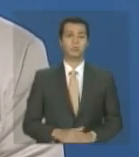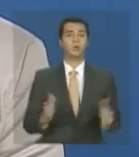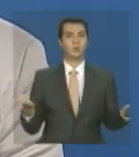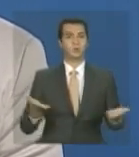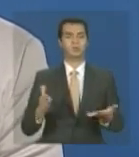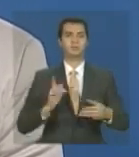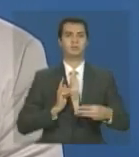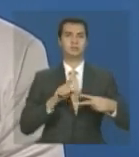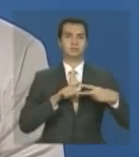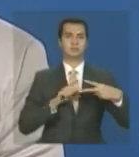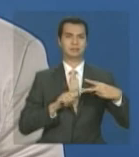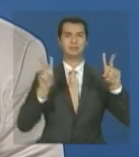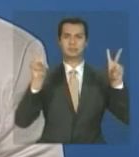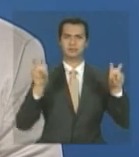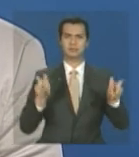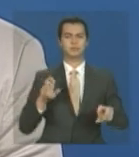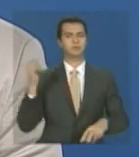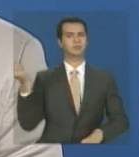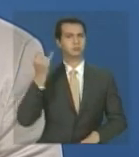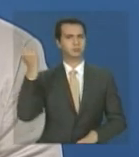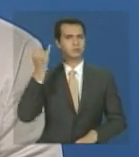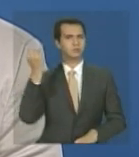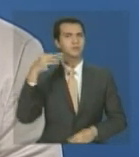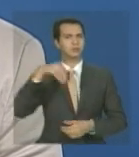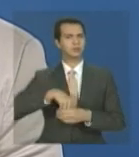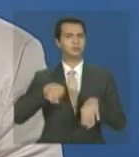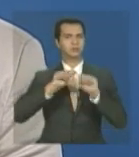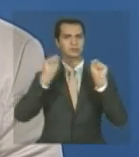muito importantes para o Sistema Único de Assistência Social,